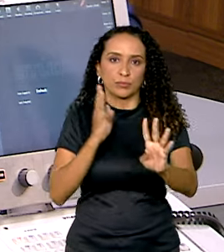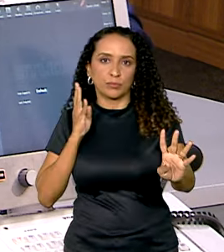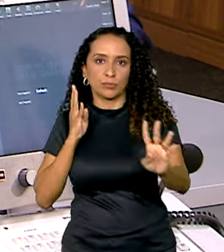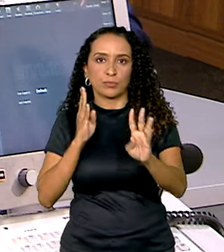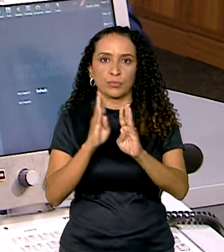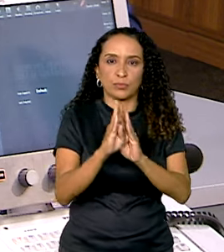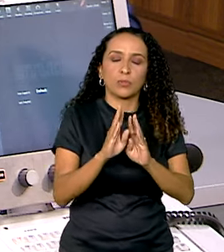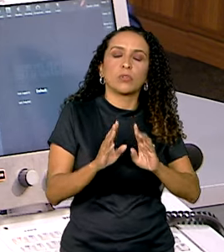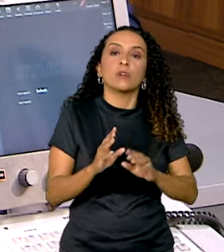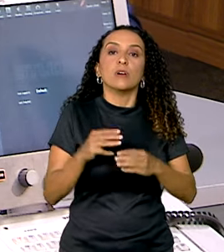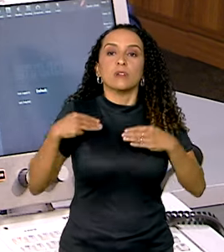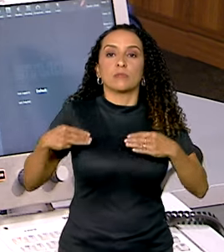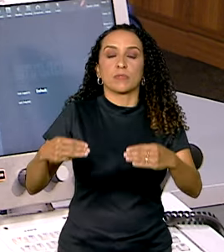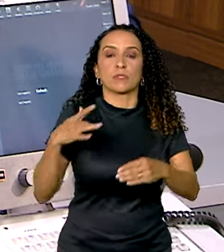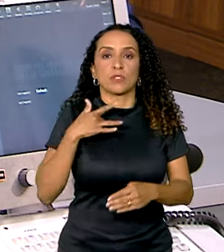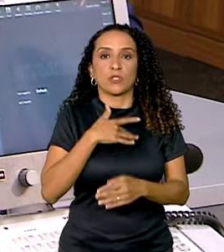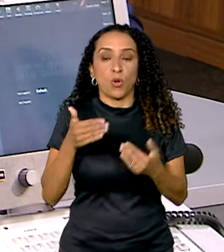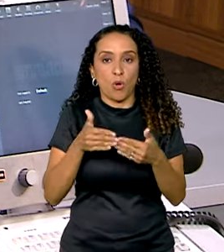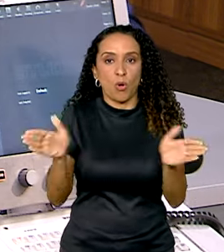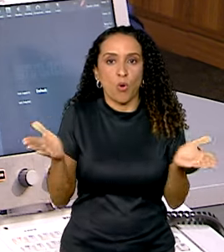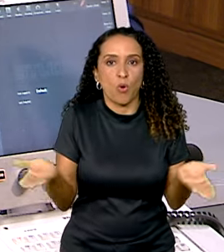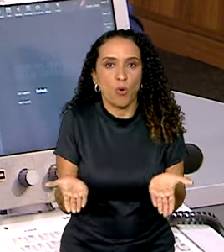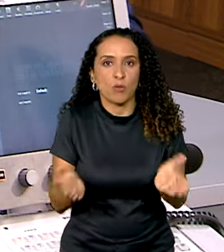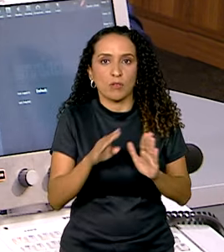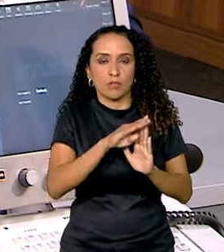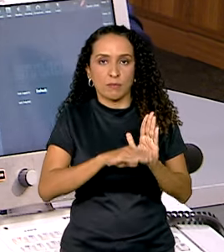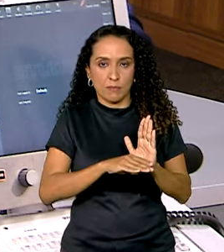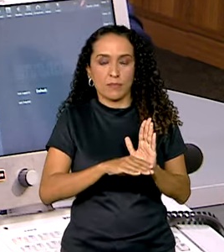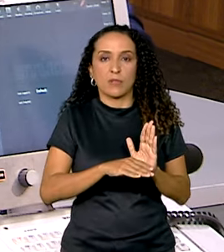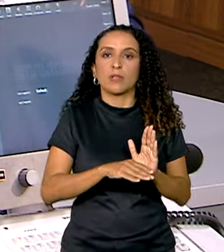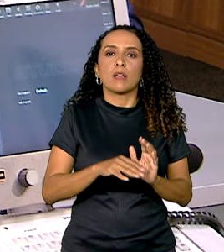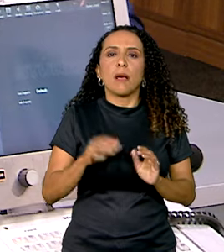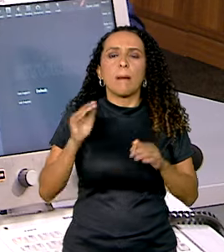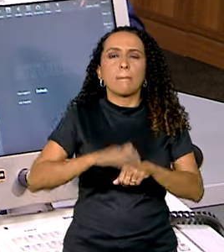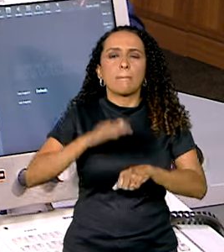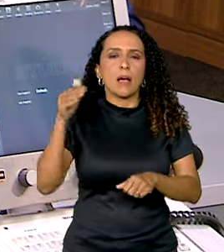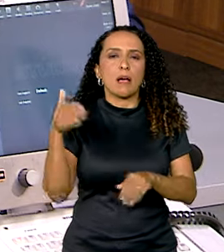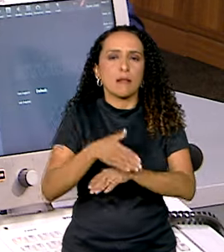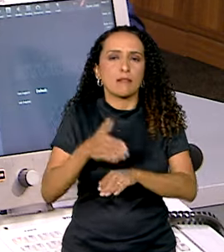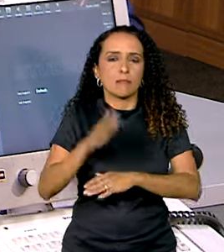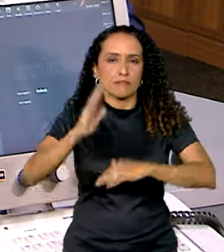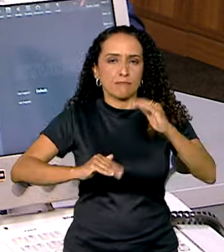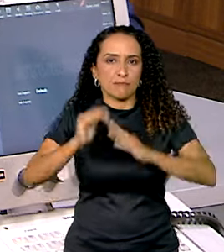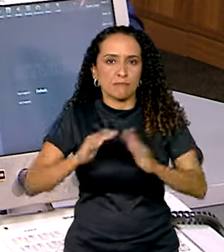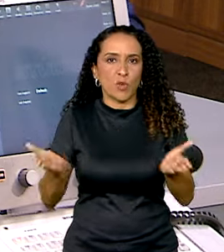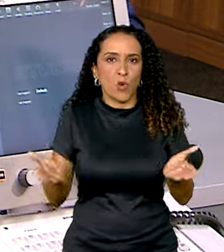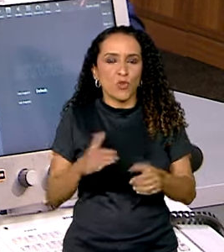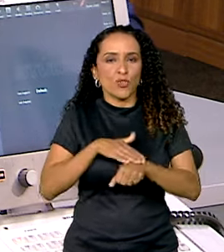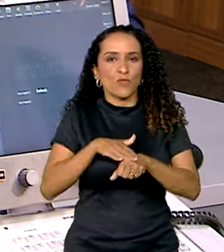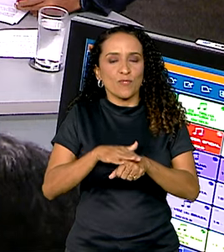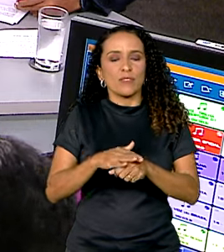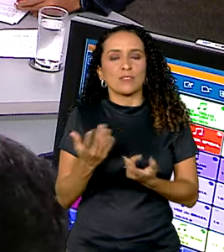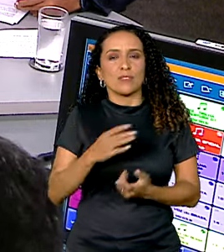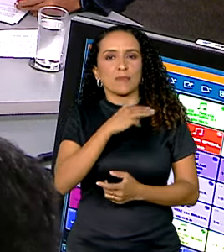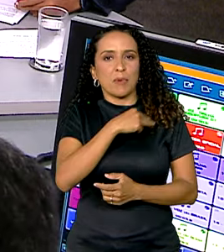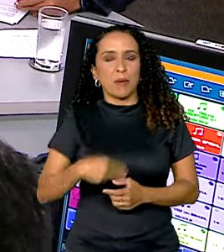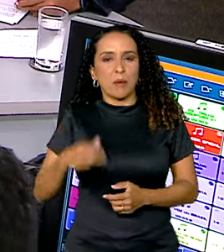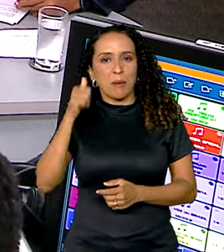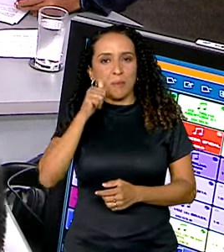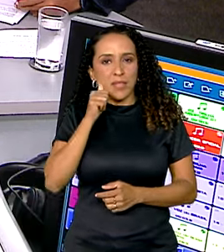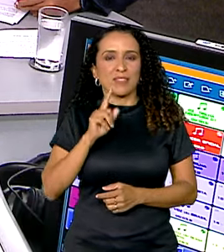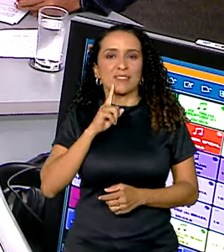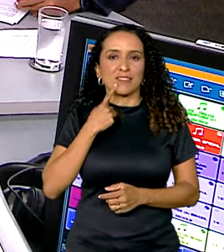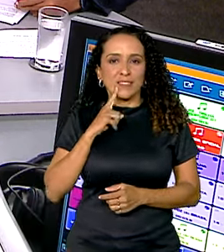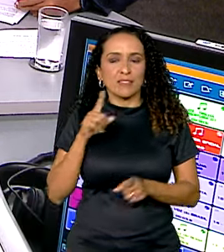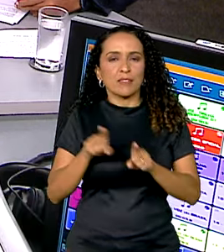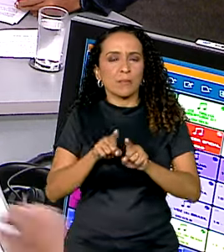espera, o Ministério da Saúde lançou esta semana o Mais Acesso a Especialistas. E hoje nós conversamos com a ministra da Saúde, Nízia Trindade, sobre o novo